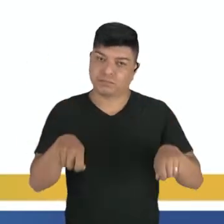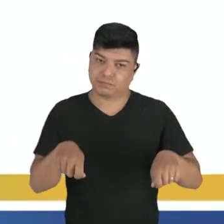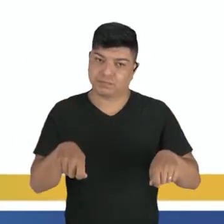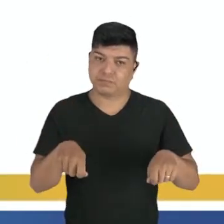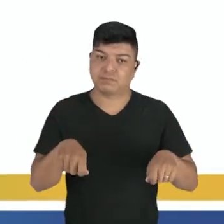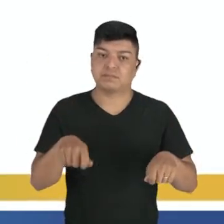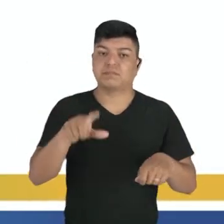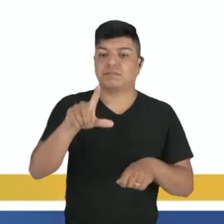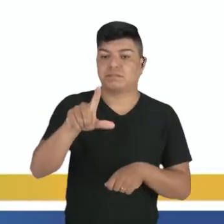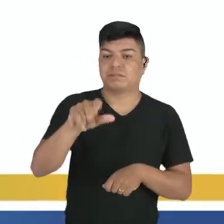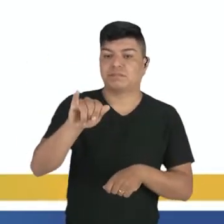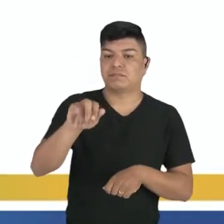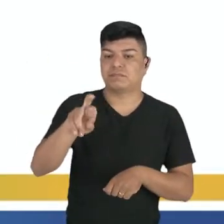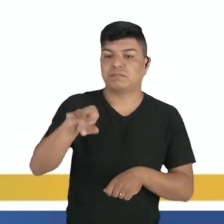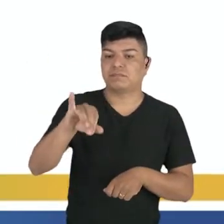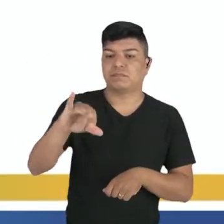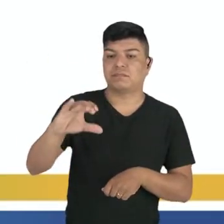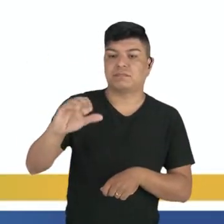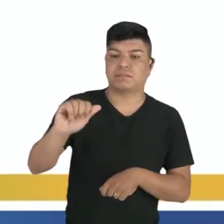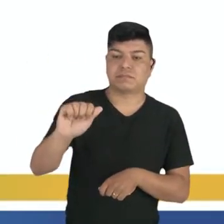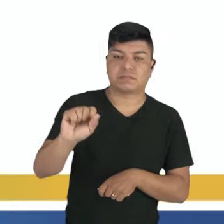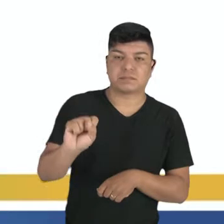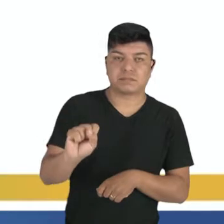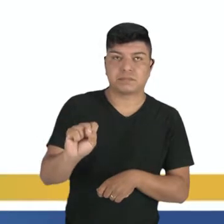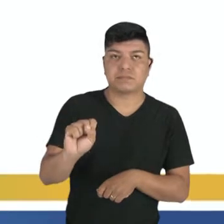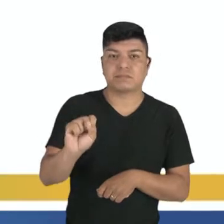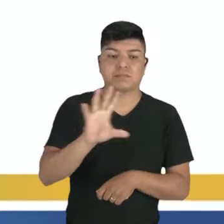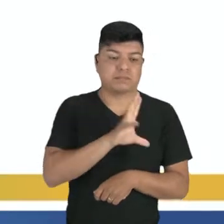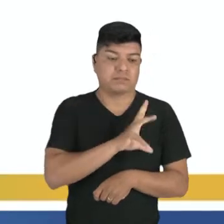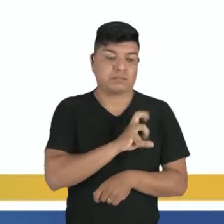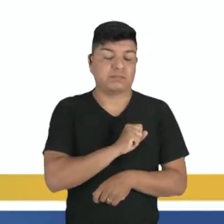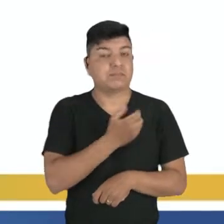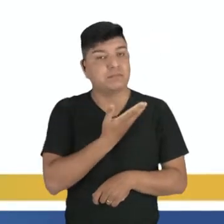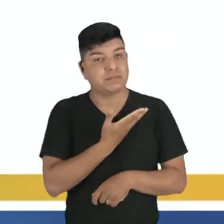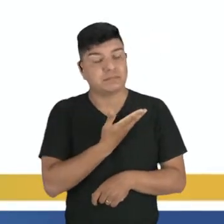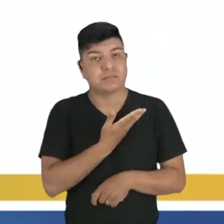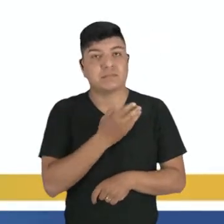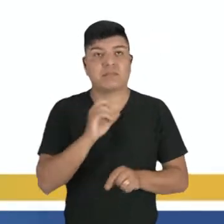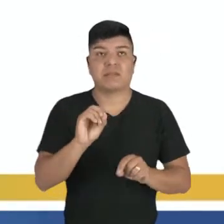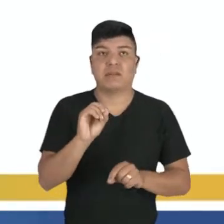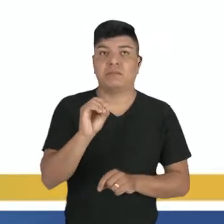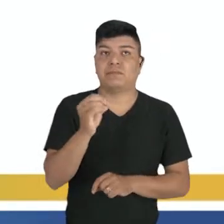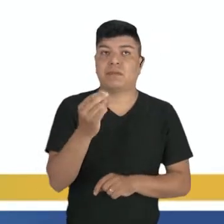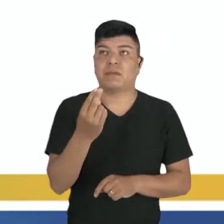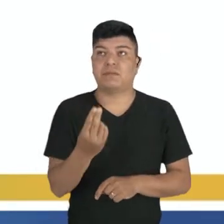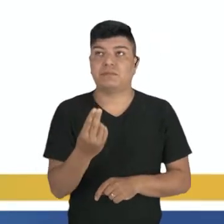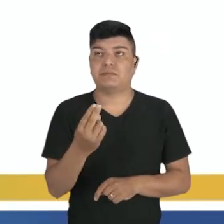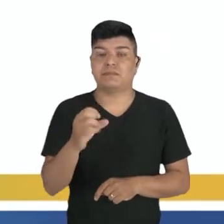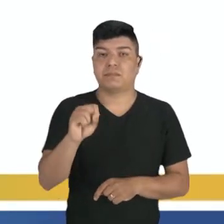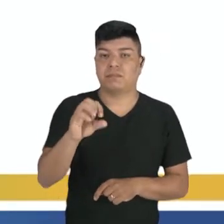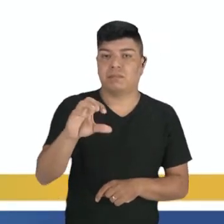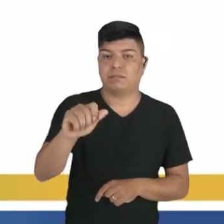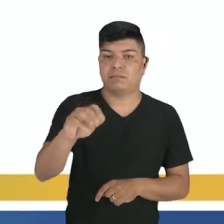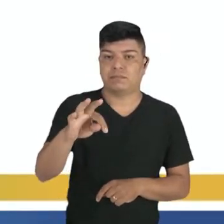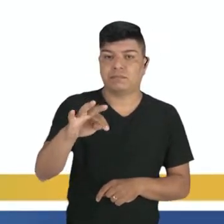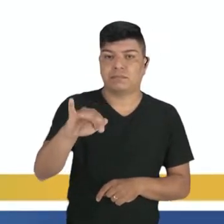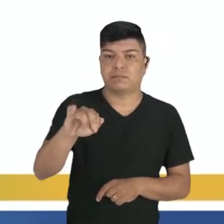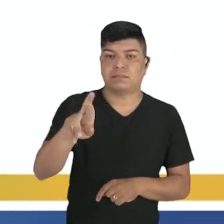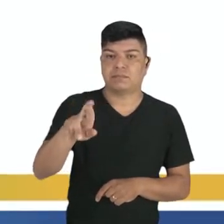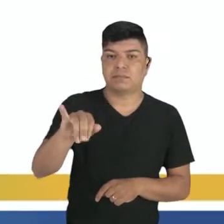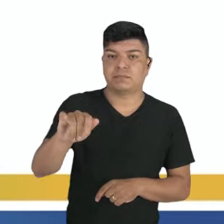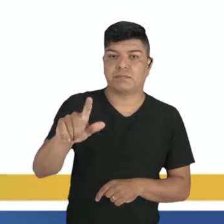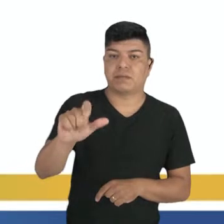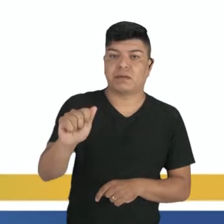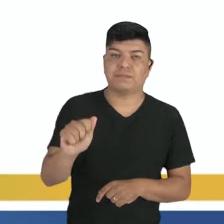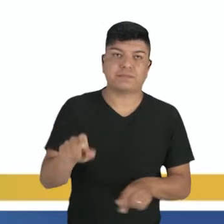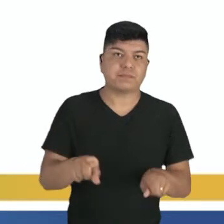ser líricas, que são as cantigas de amor ou de amigo, ou satíricas, de escárnio ou de maldizer, tá? Então, vamos